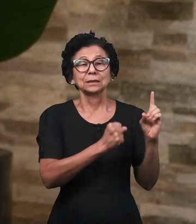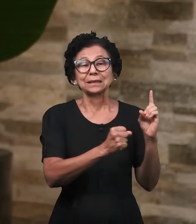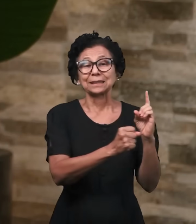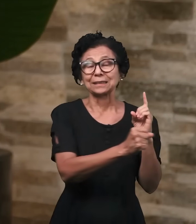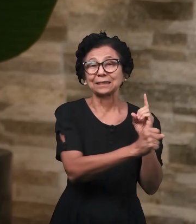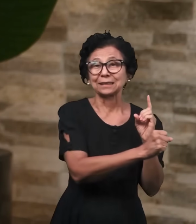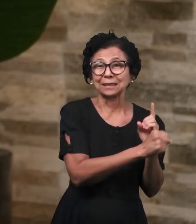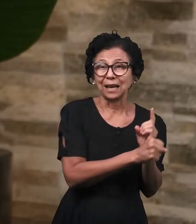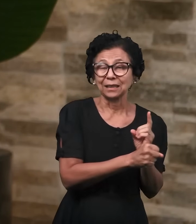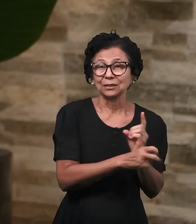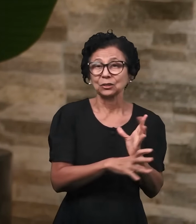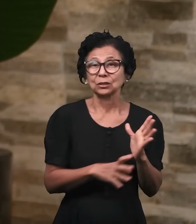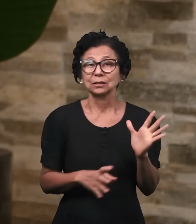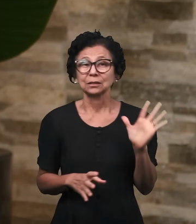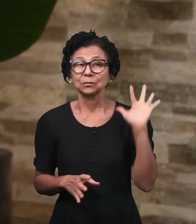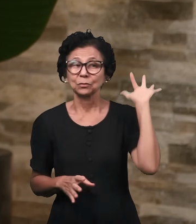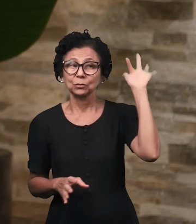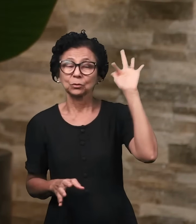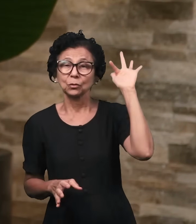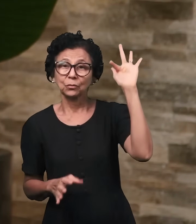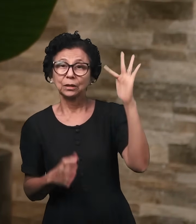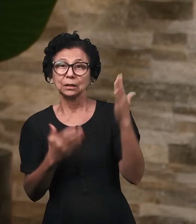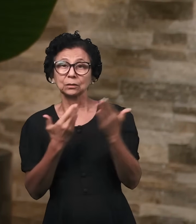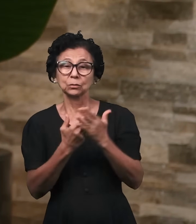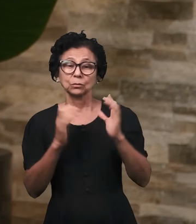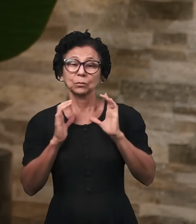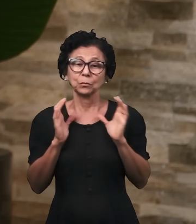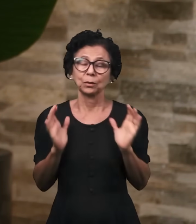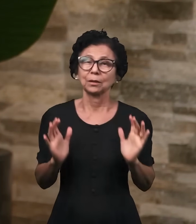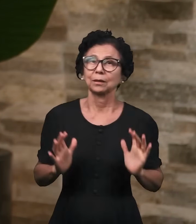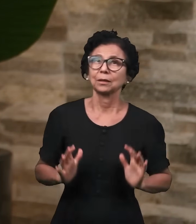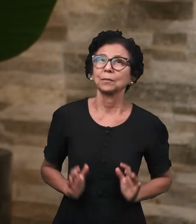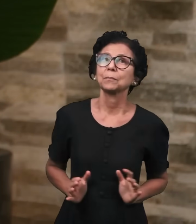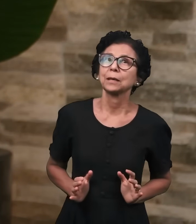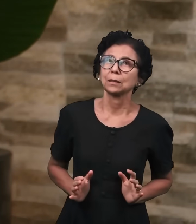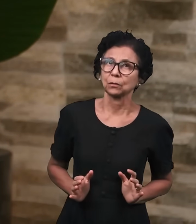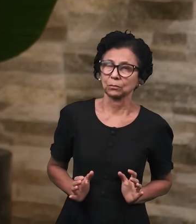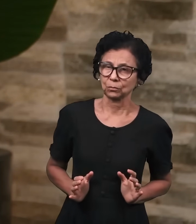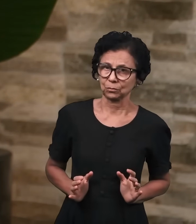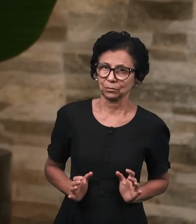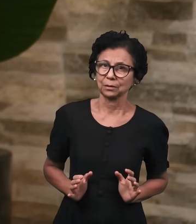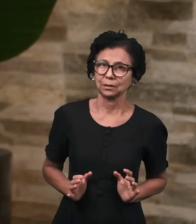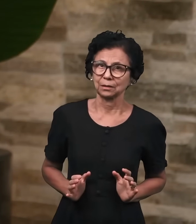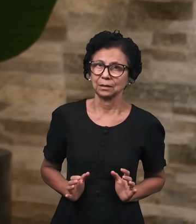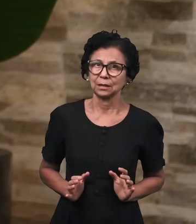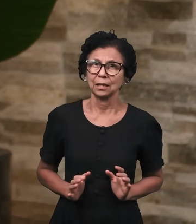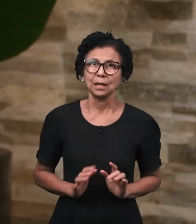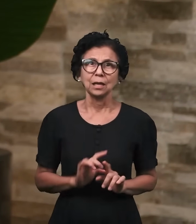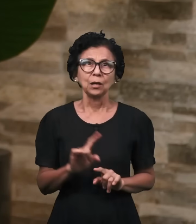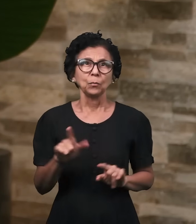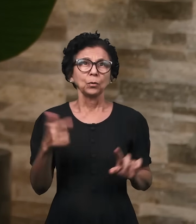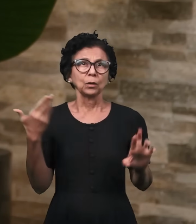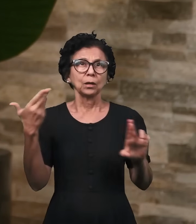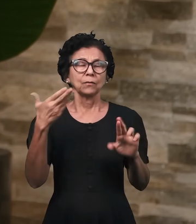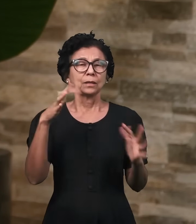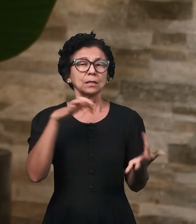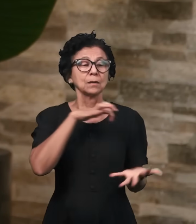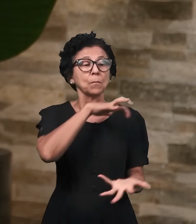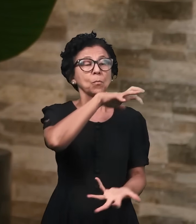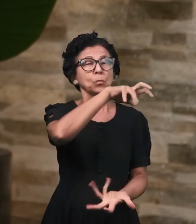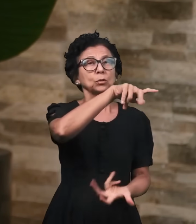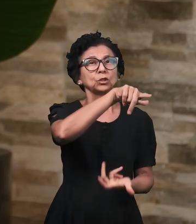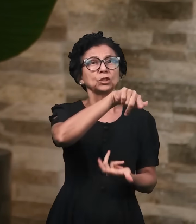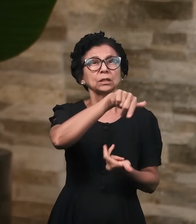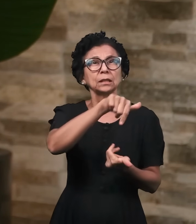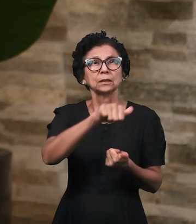Existe uma obra, se o senhor me permite referir aqui, porque é uma obra de referência mundial, faz parte da lista de grandes leitores, chamada